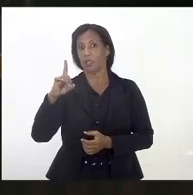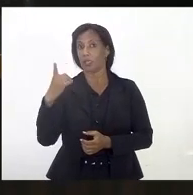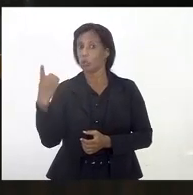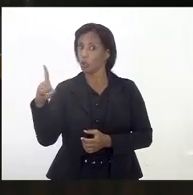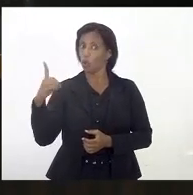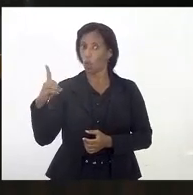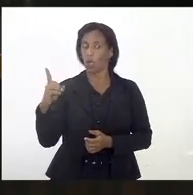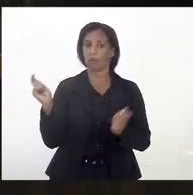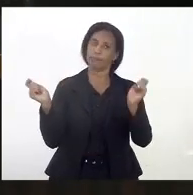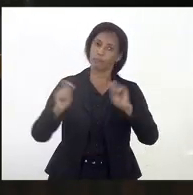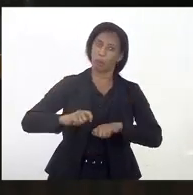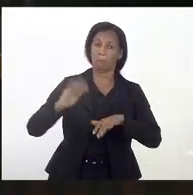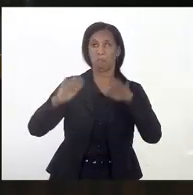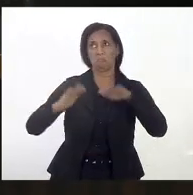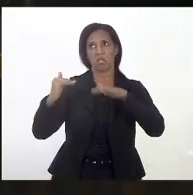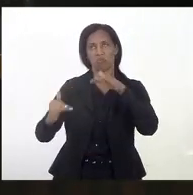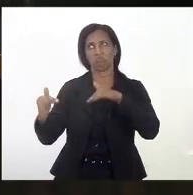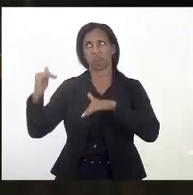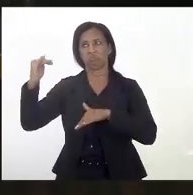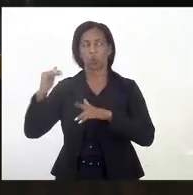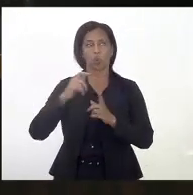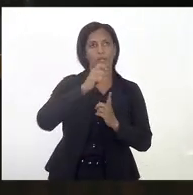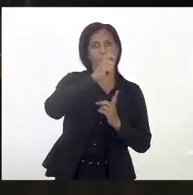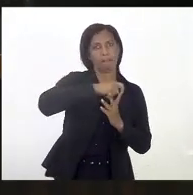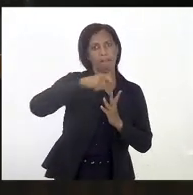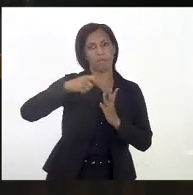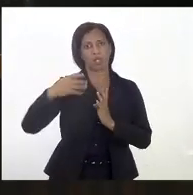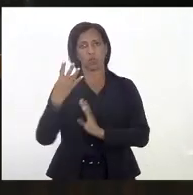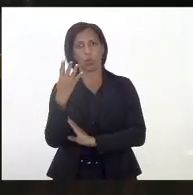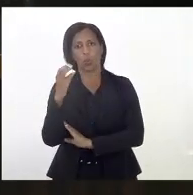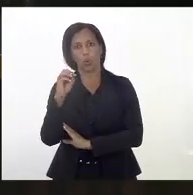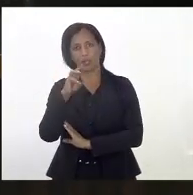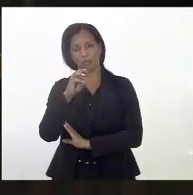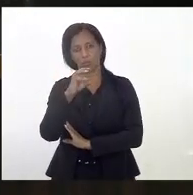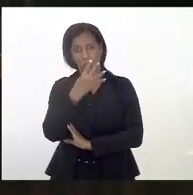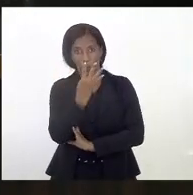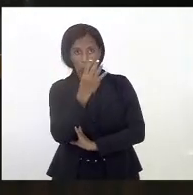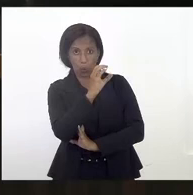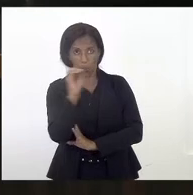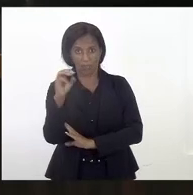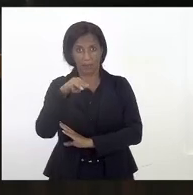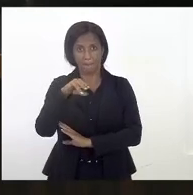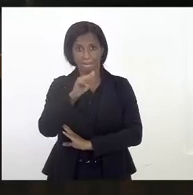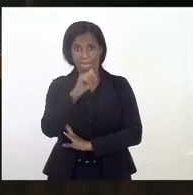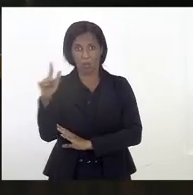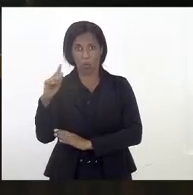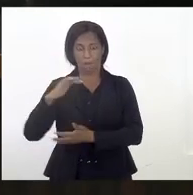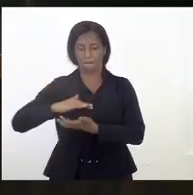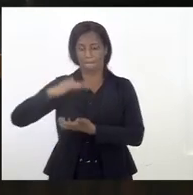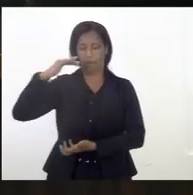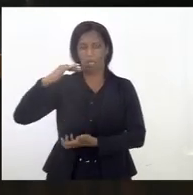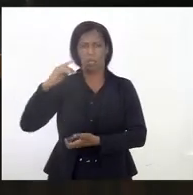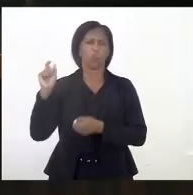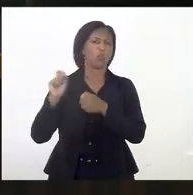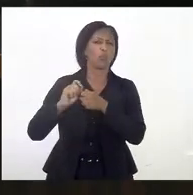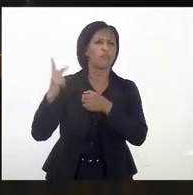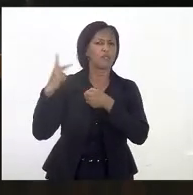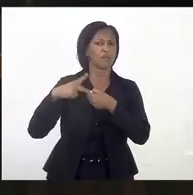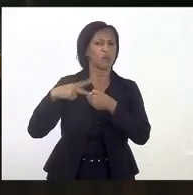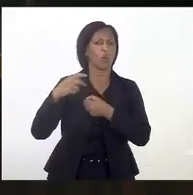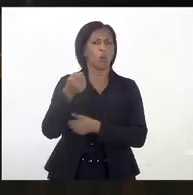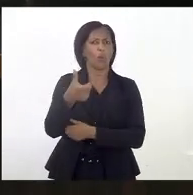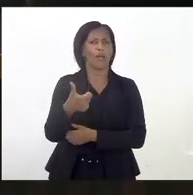mesmo com esse aumento a cada mês de 400.000 barriga mas o que fez o petróleo chegar